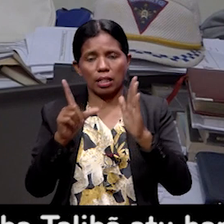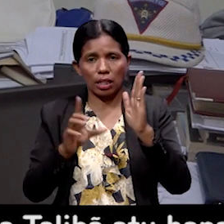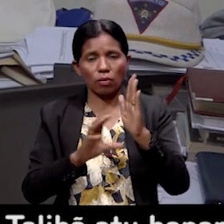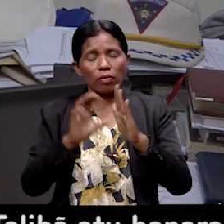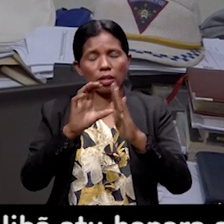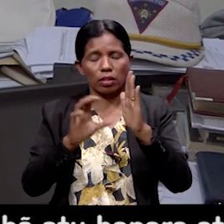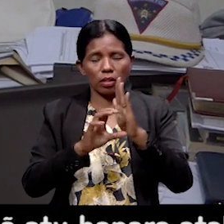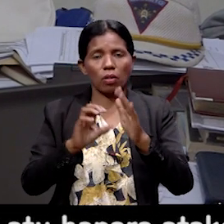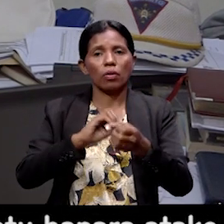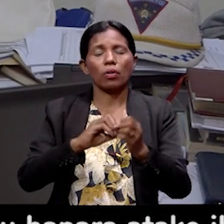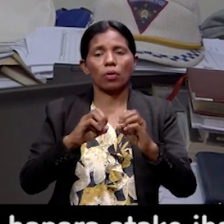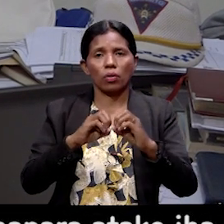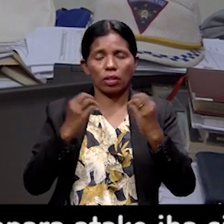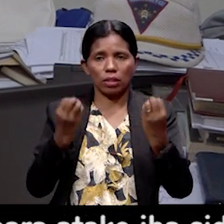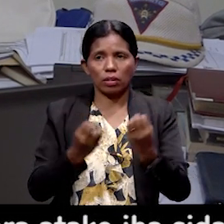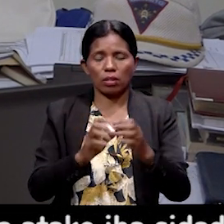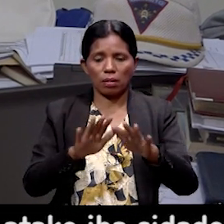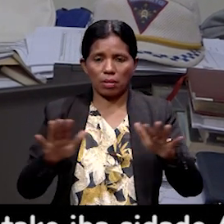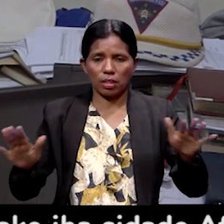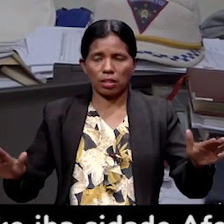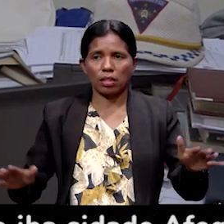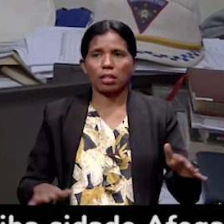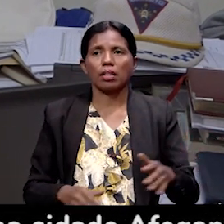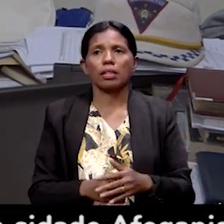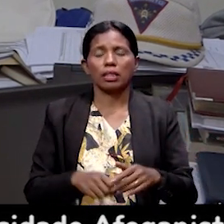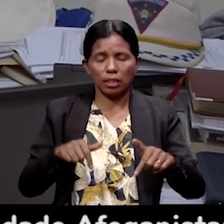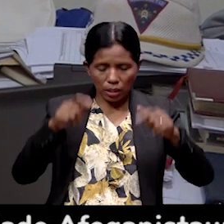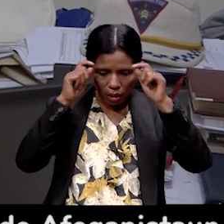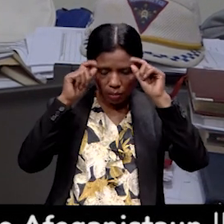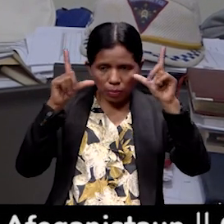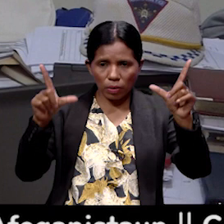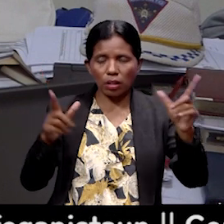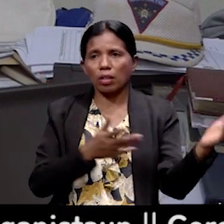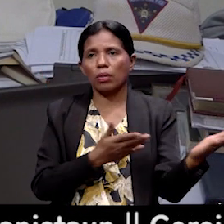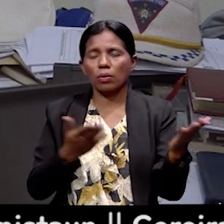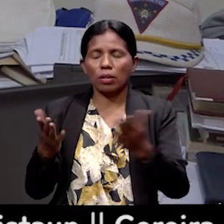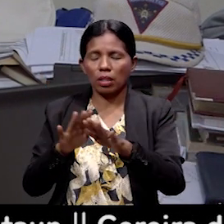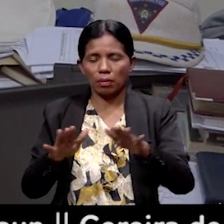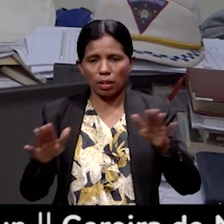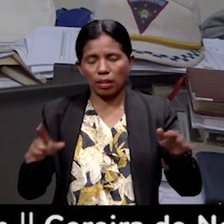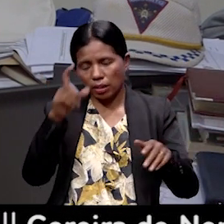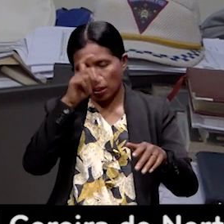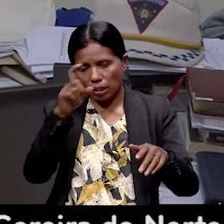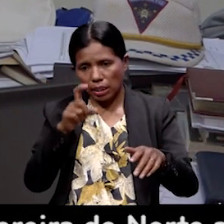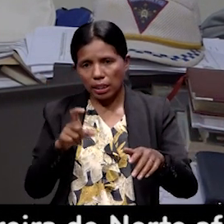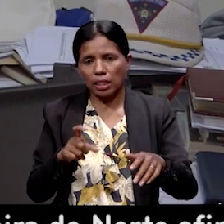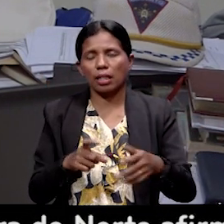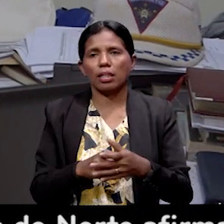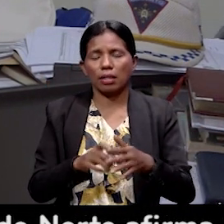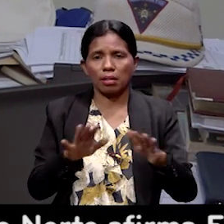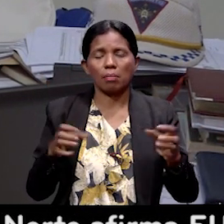be organização lavar tira ne ne kata ke Timor nene tula lavar kira minoridade nene ke